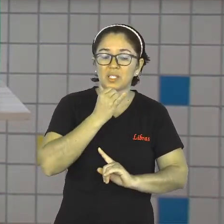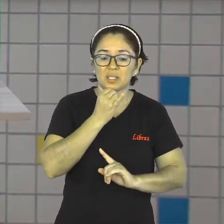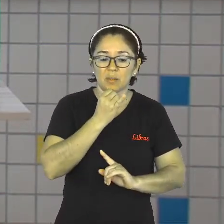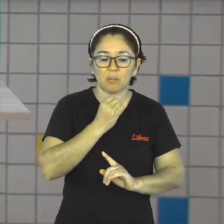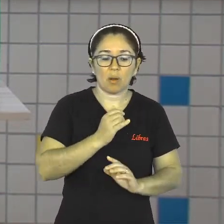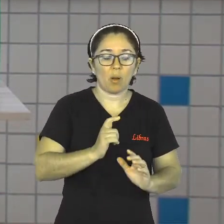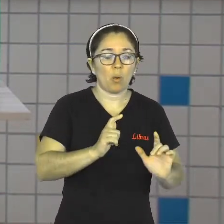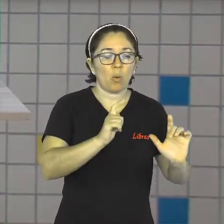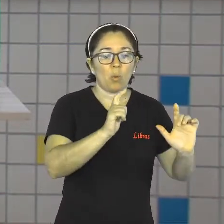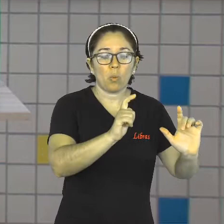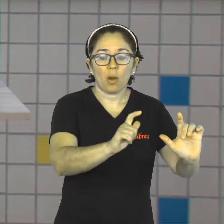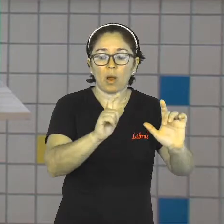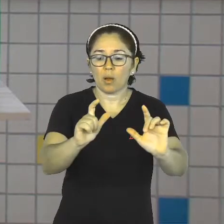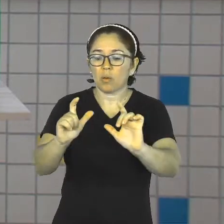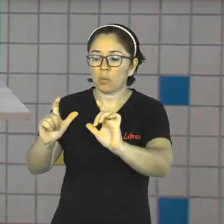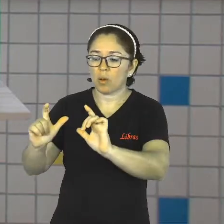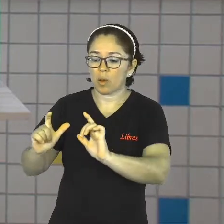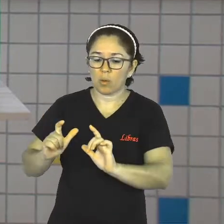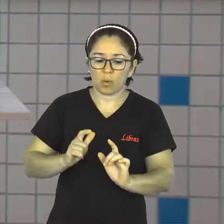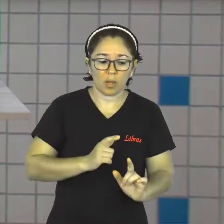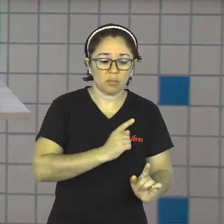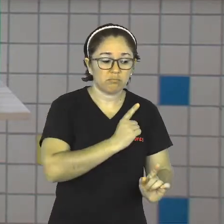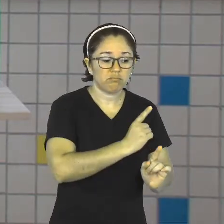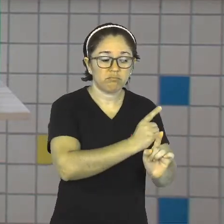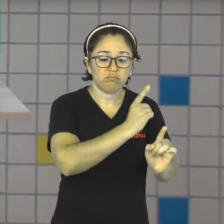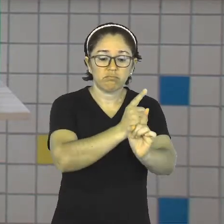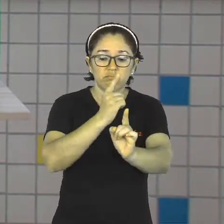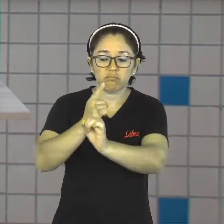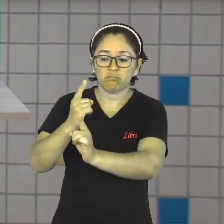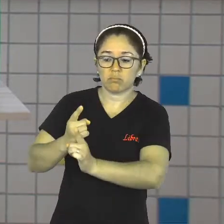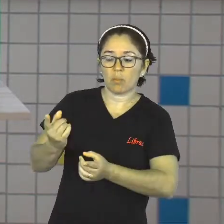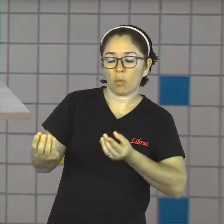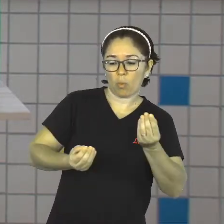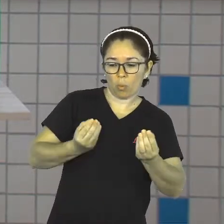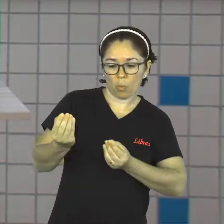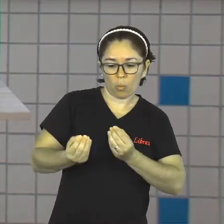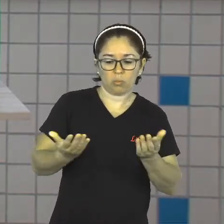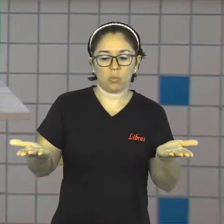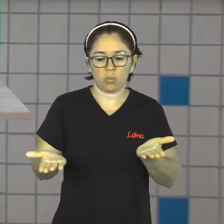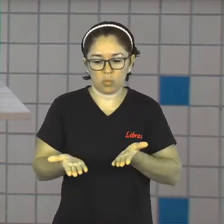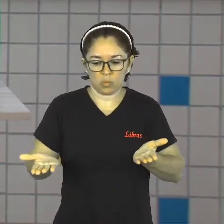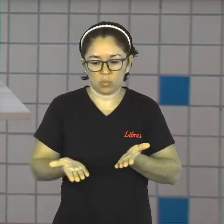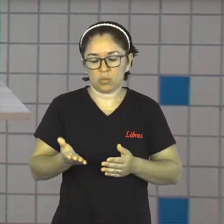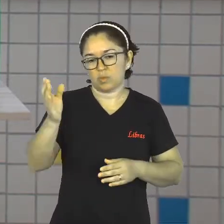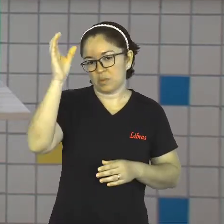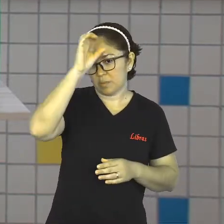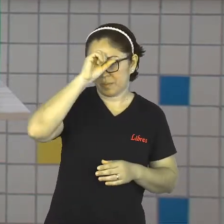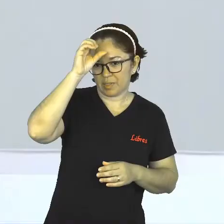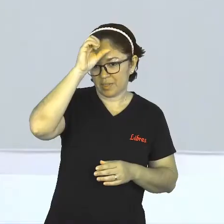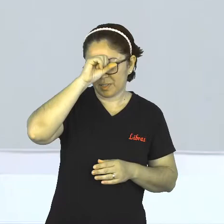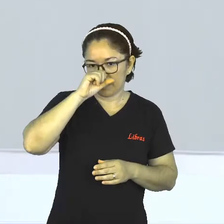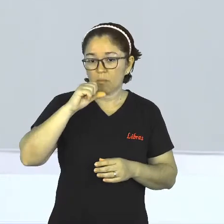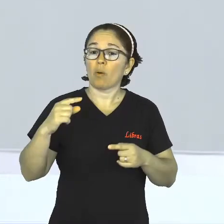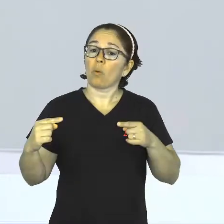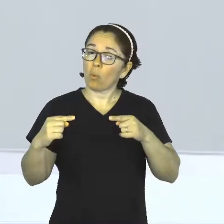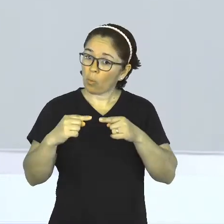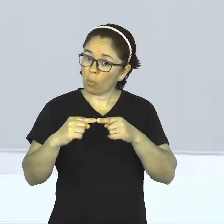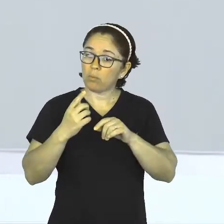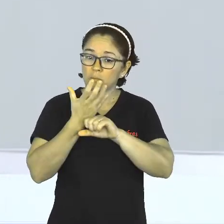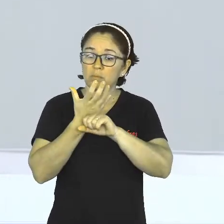os elementos se encontram, que é justamente uma das funções da geografia.